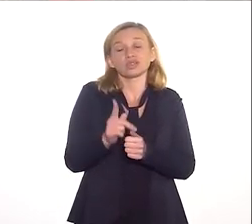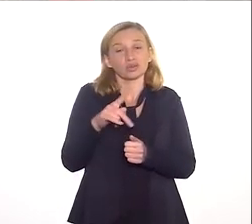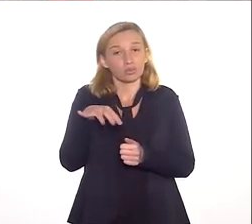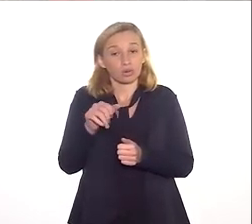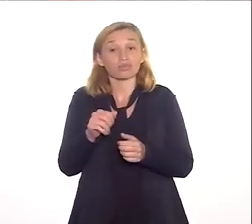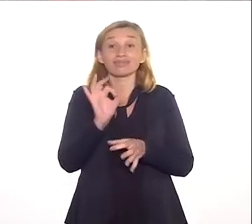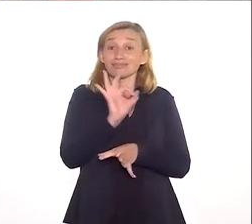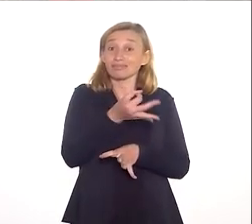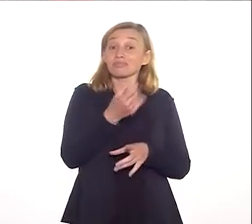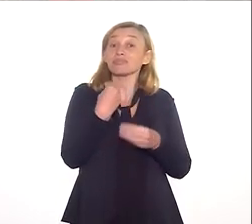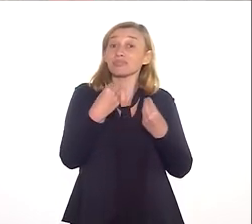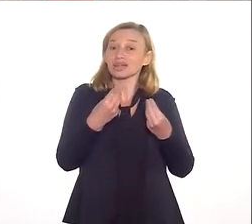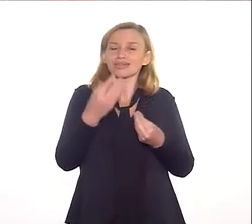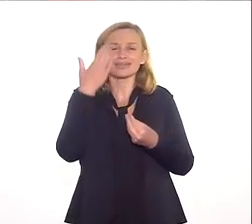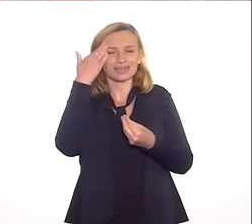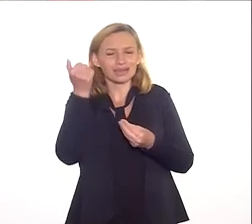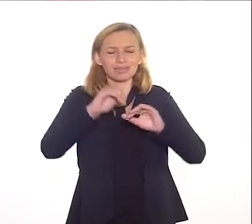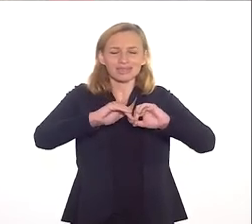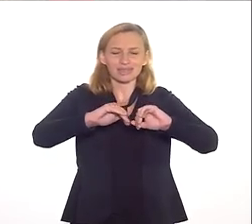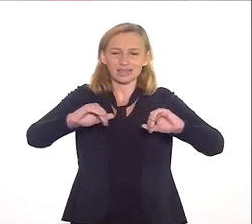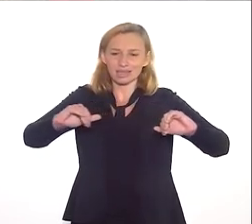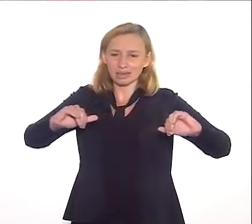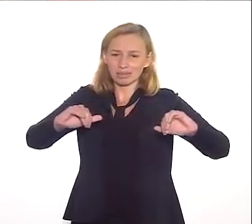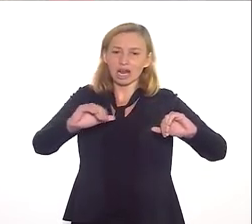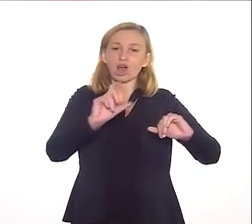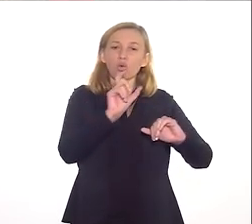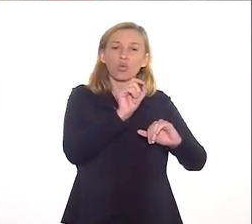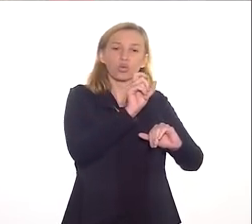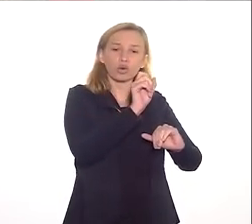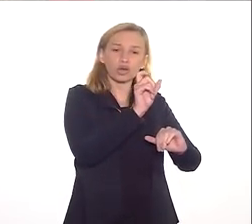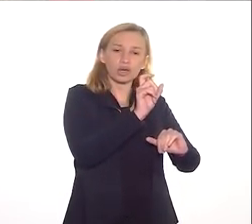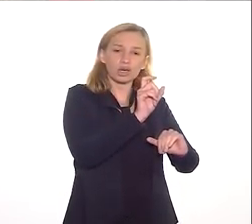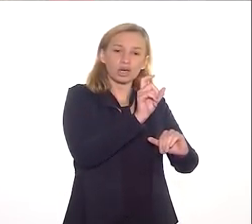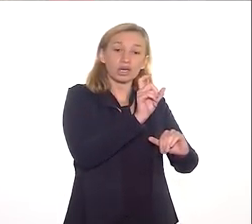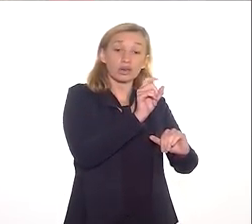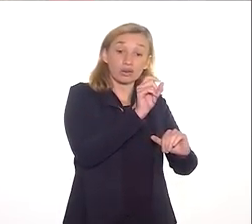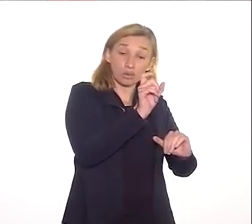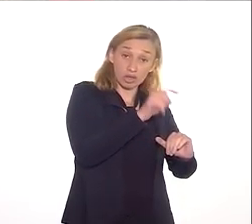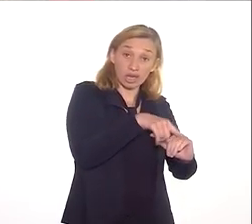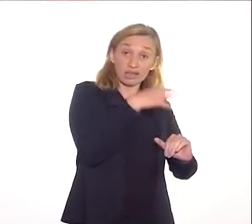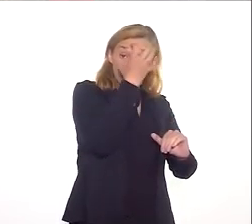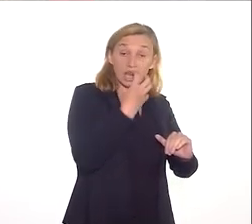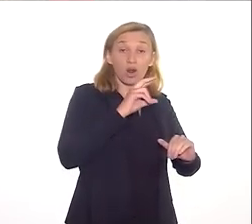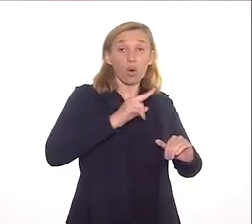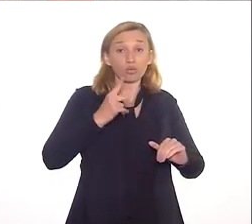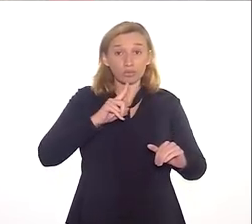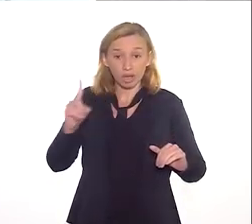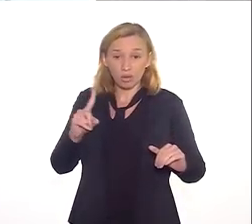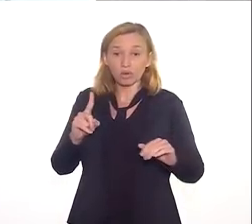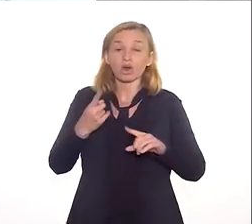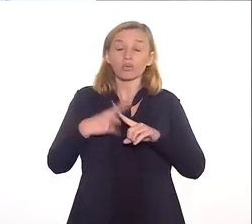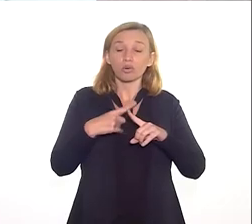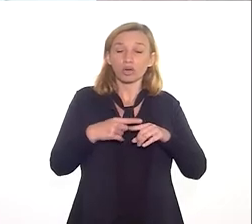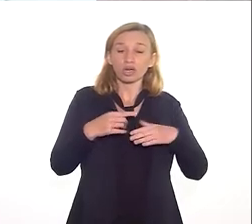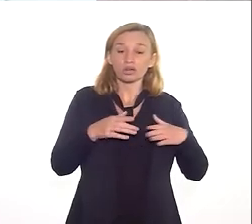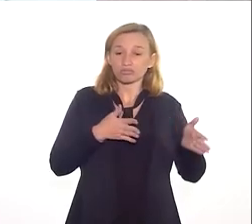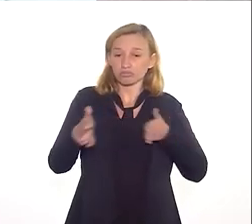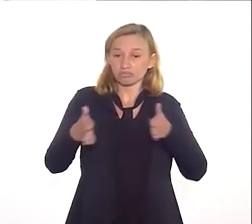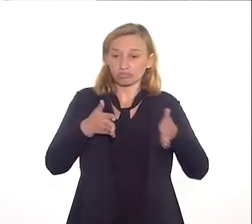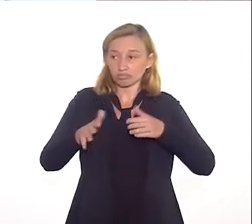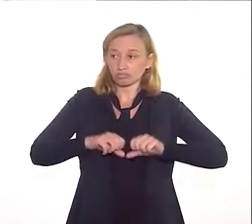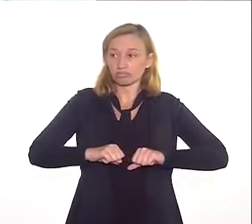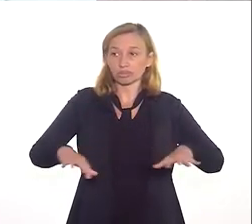esse programa exatamente para que a gente saiba separar o que foi alguma coisa grave ou não. Porque